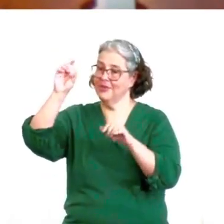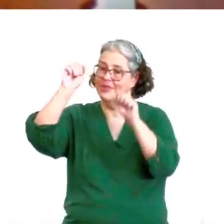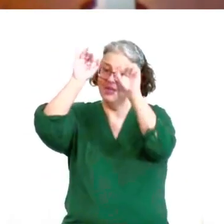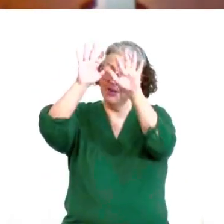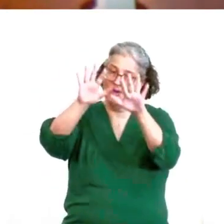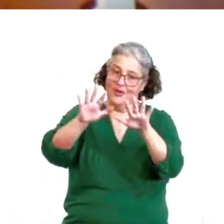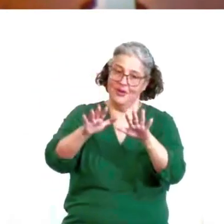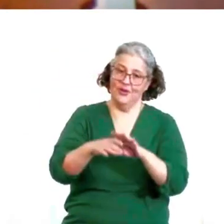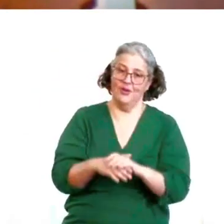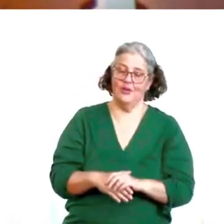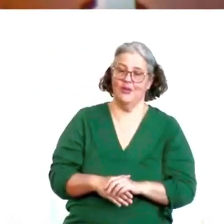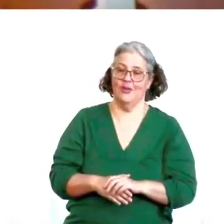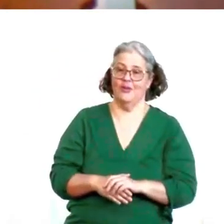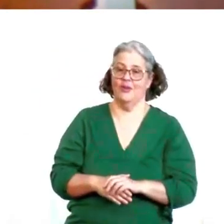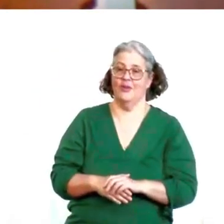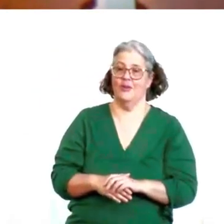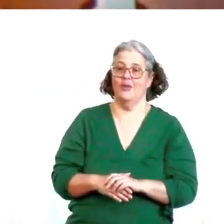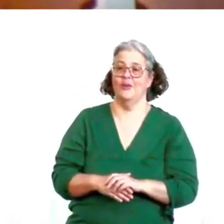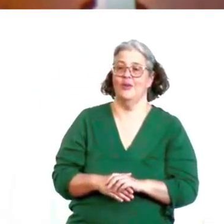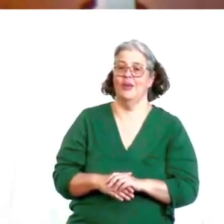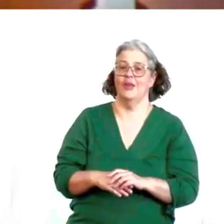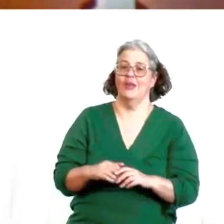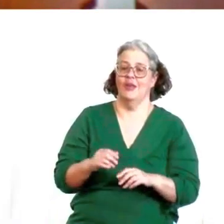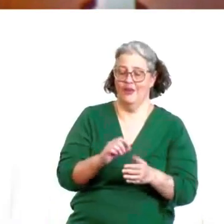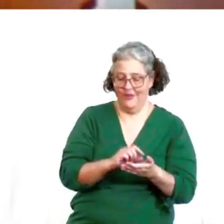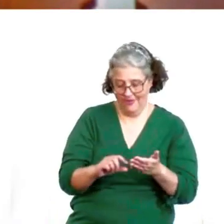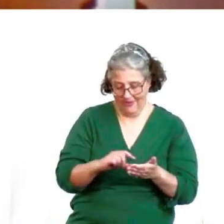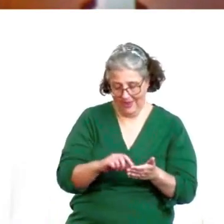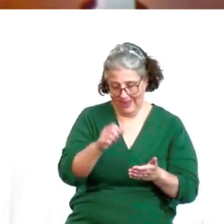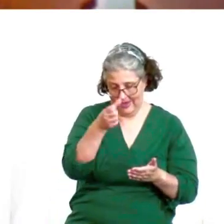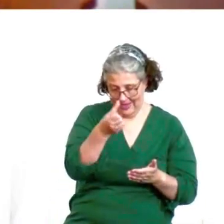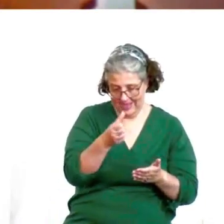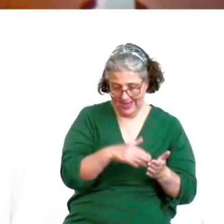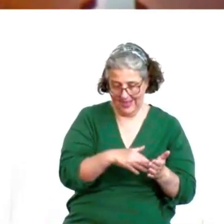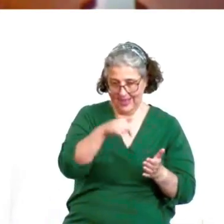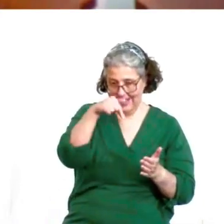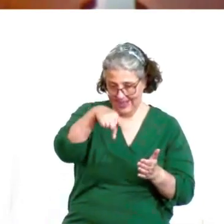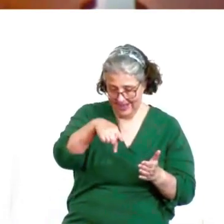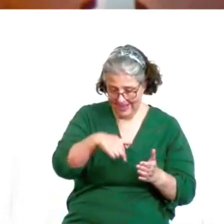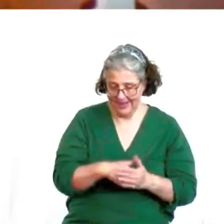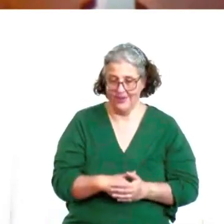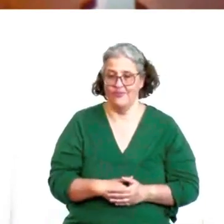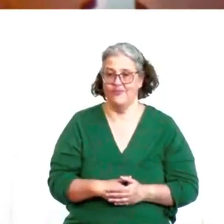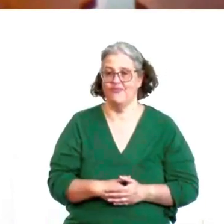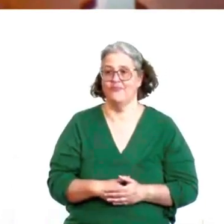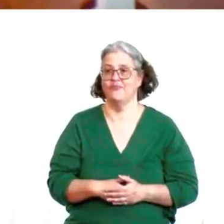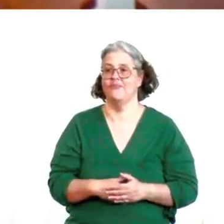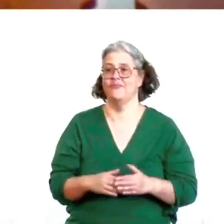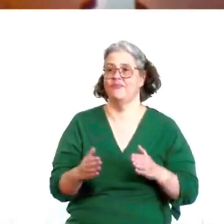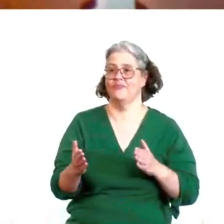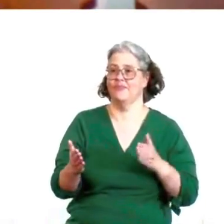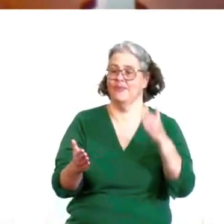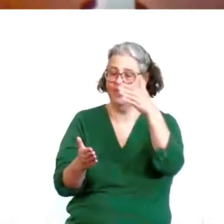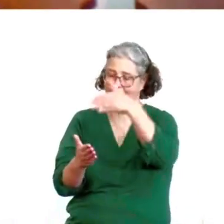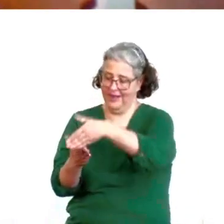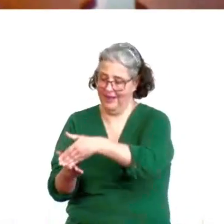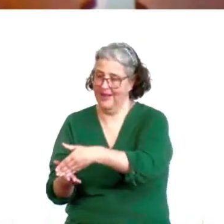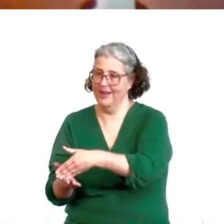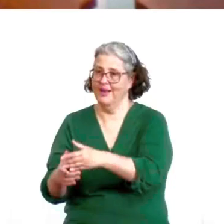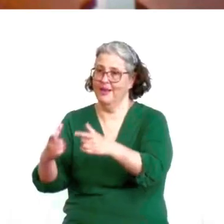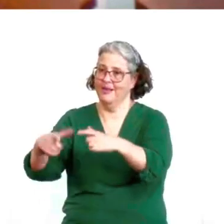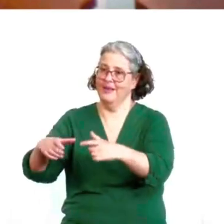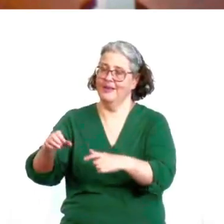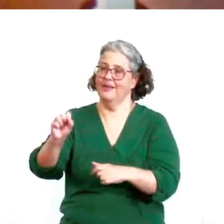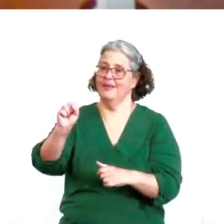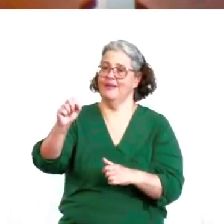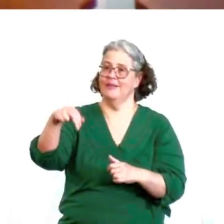voltada para a terra prometida. Olha os versos 6 e 7. Atravessou a Abraão a terra até Siquém, até ao carvalho